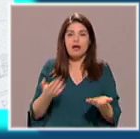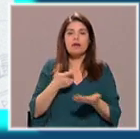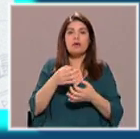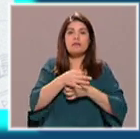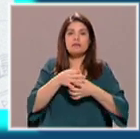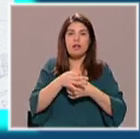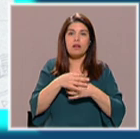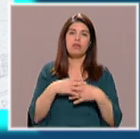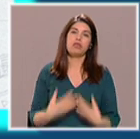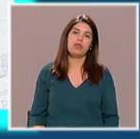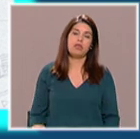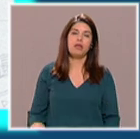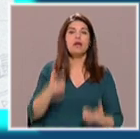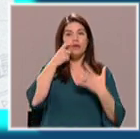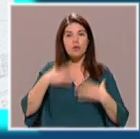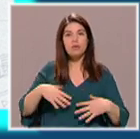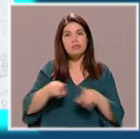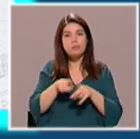apáticas e o metabolismo torna-se mais lento.